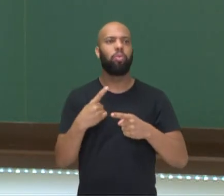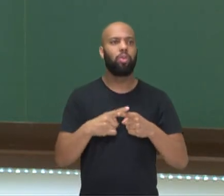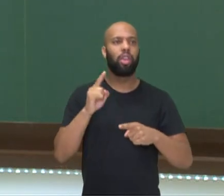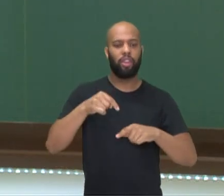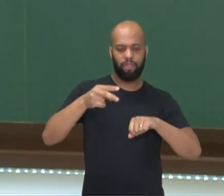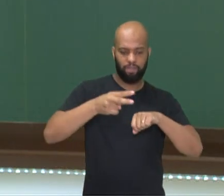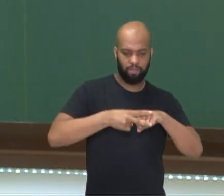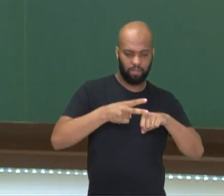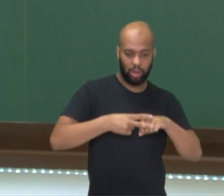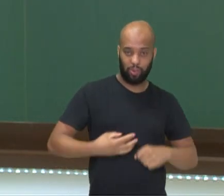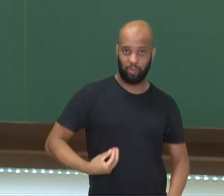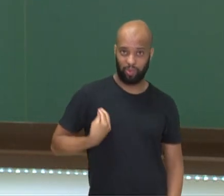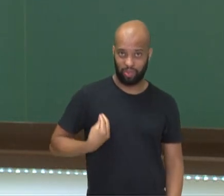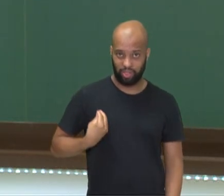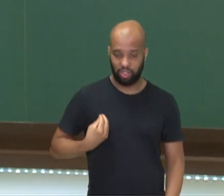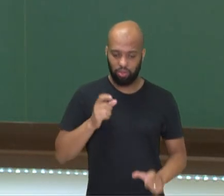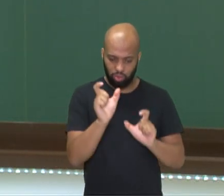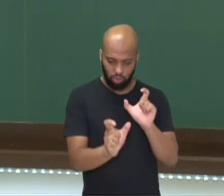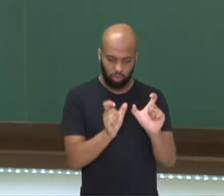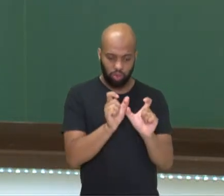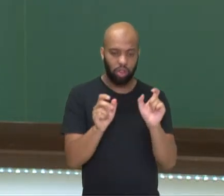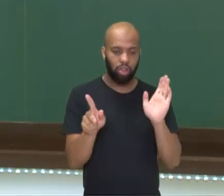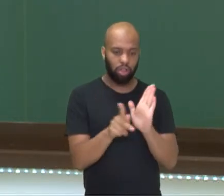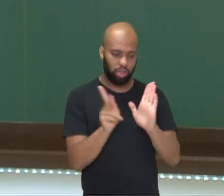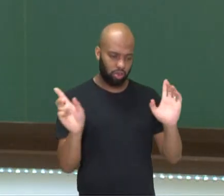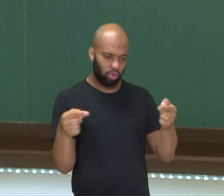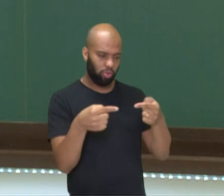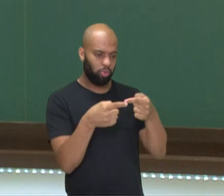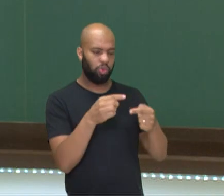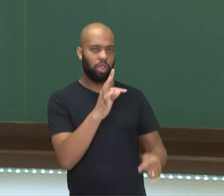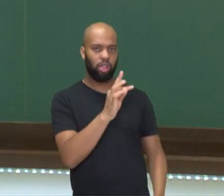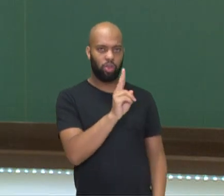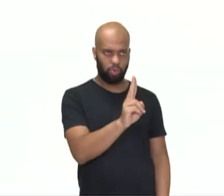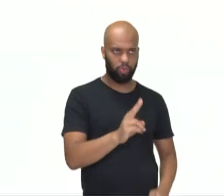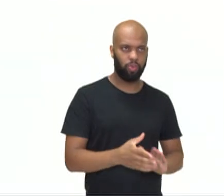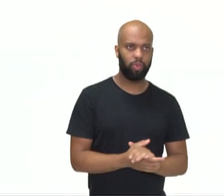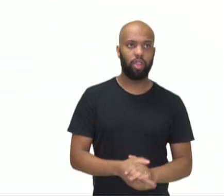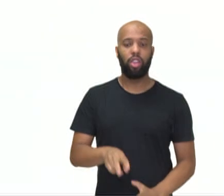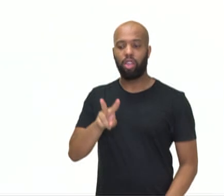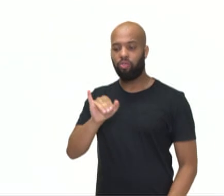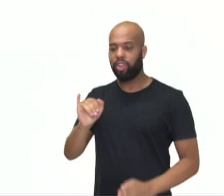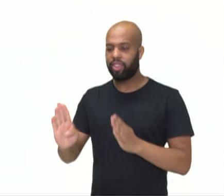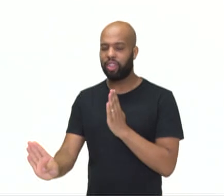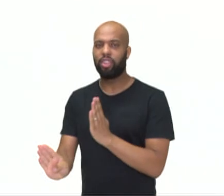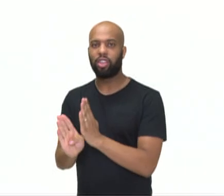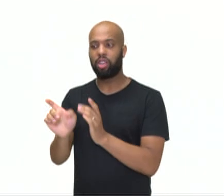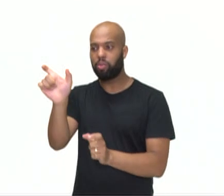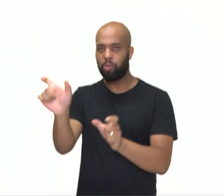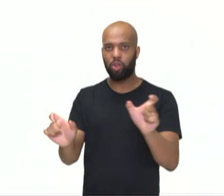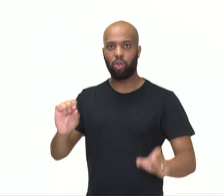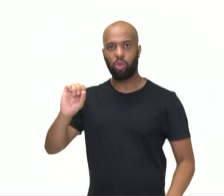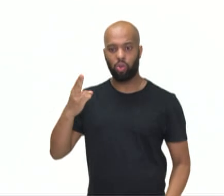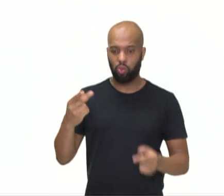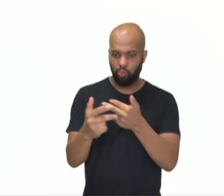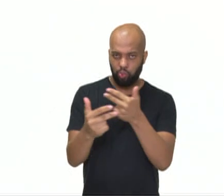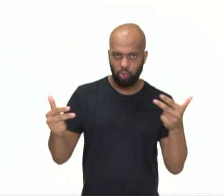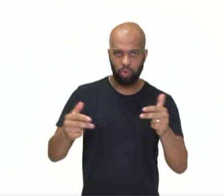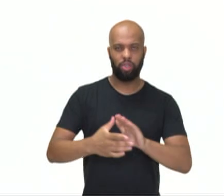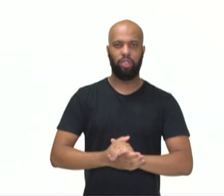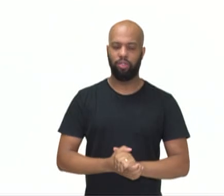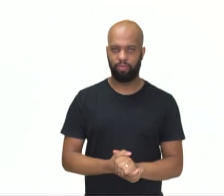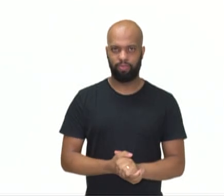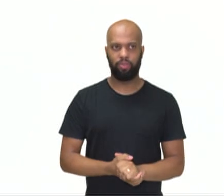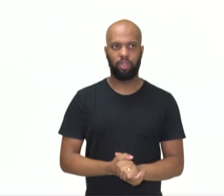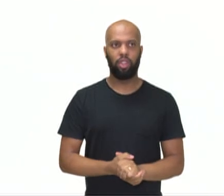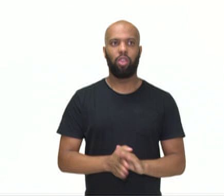verbo ser conjugado para tu. Identificar uma persona o cosa, esta es Elvira,